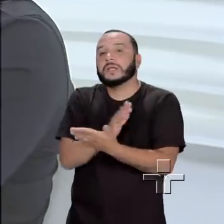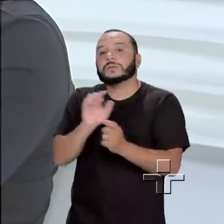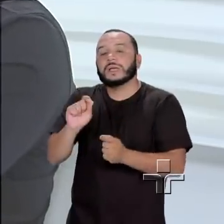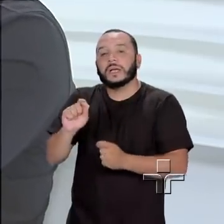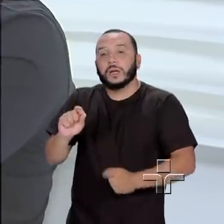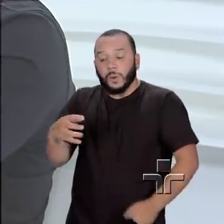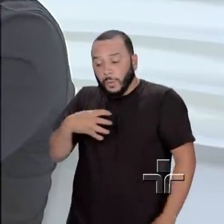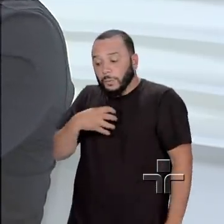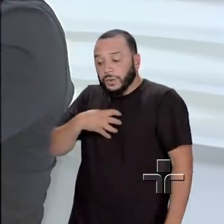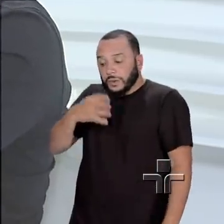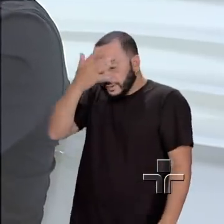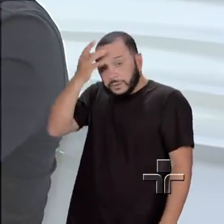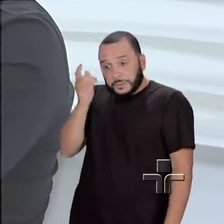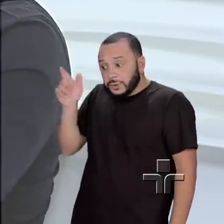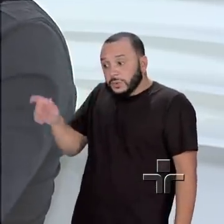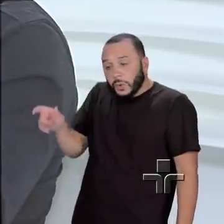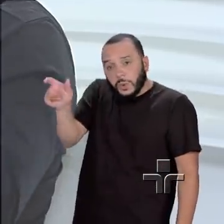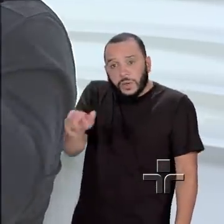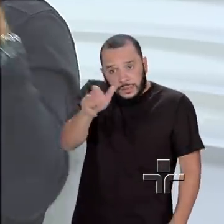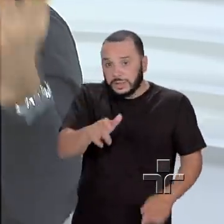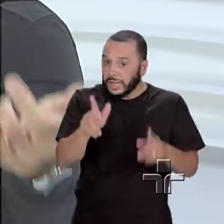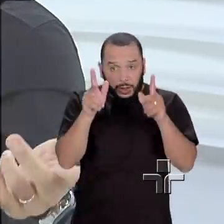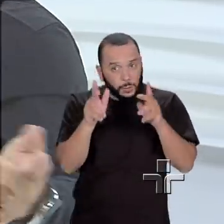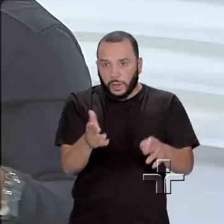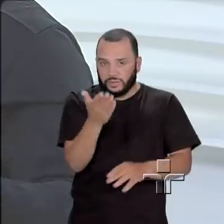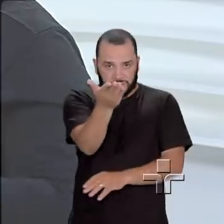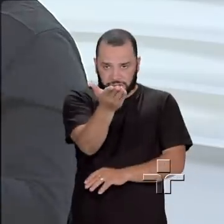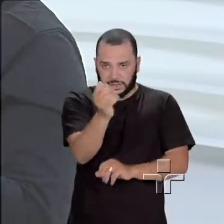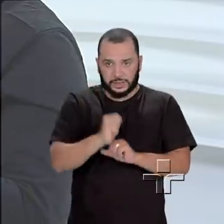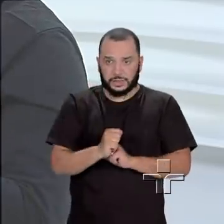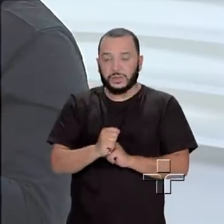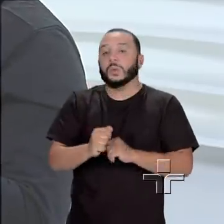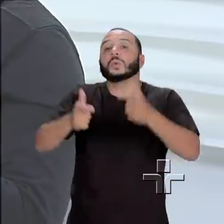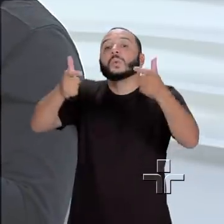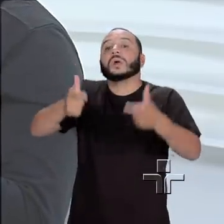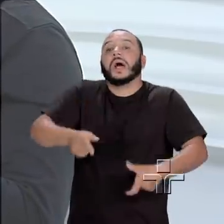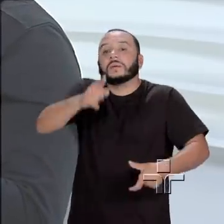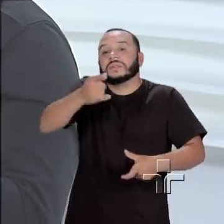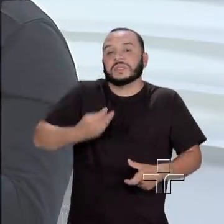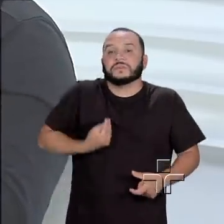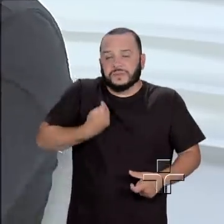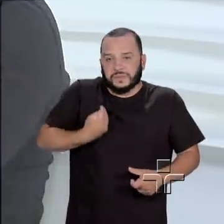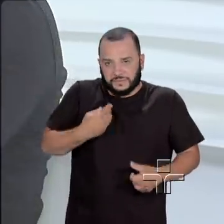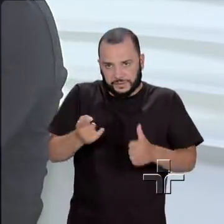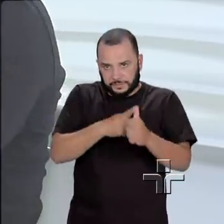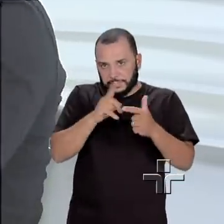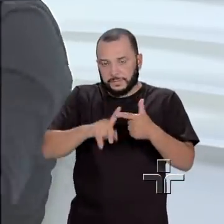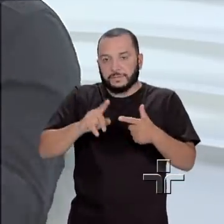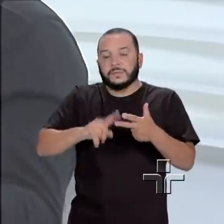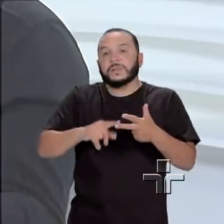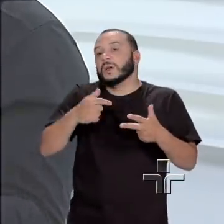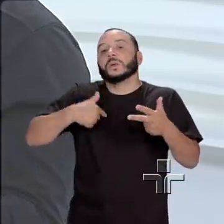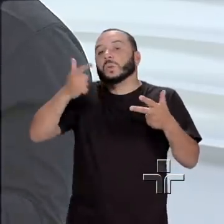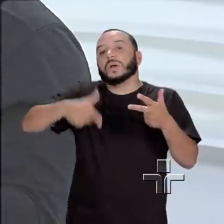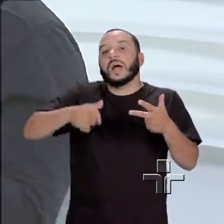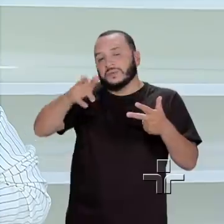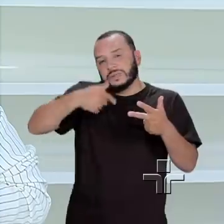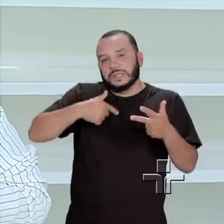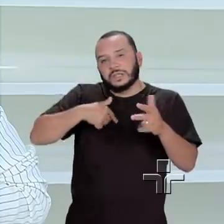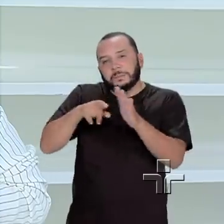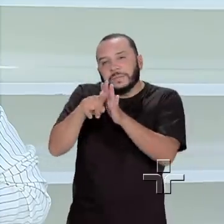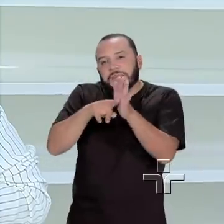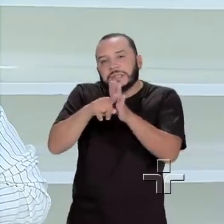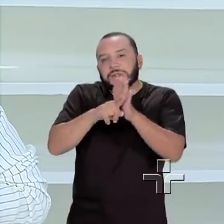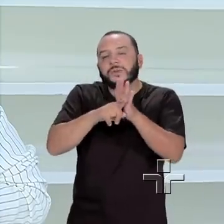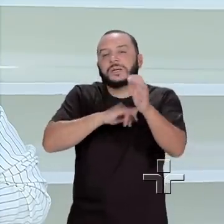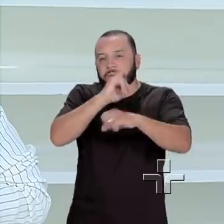que foram feitas por pessoas como você, no lugar onde você está, pelos lugares onde você passou na internet, se você